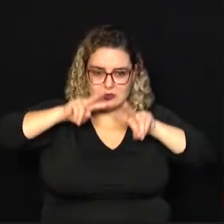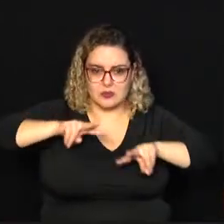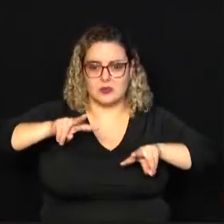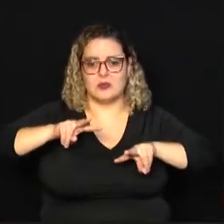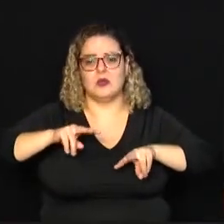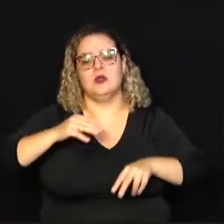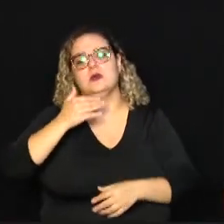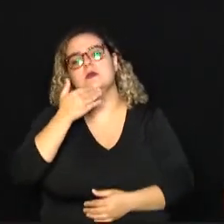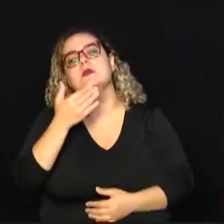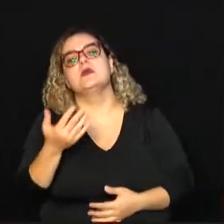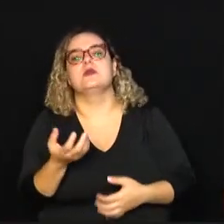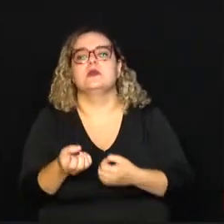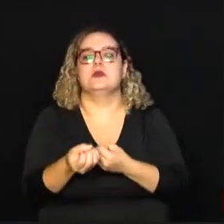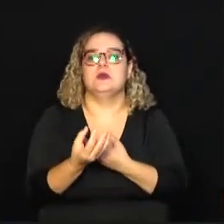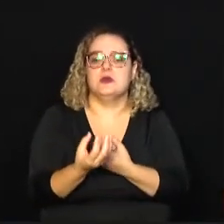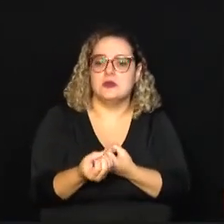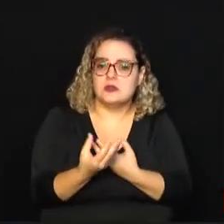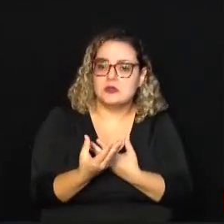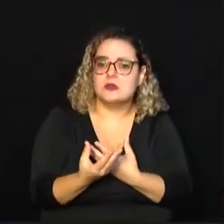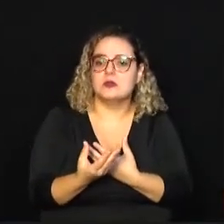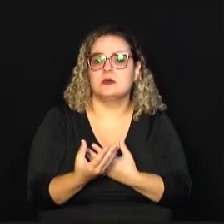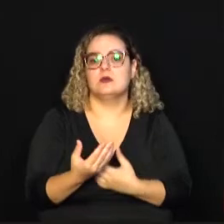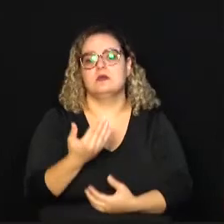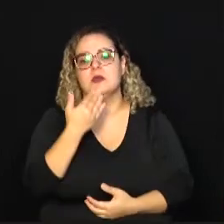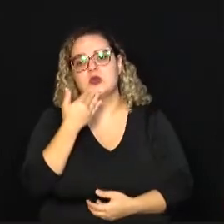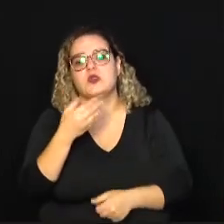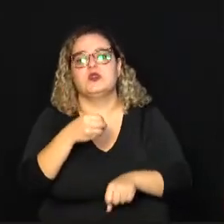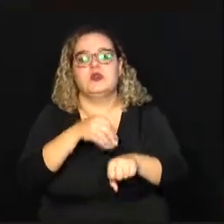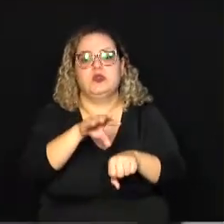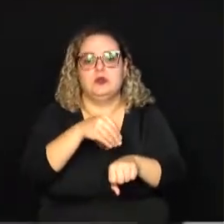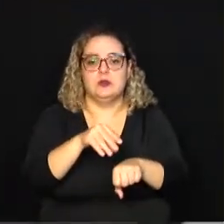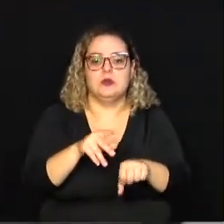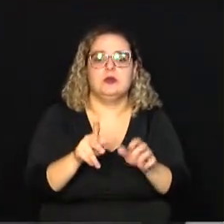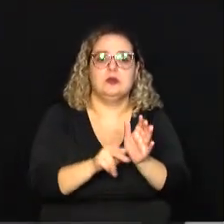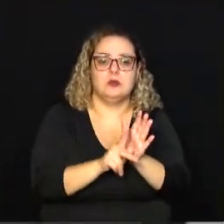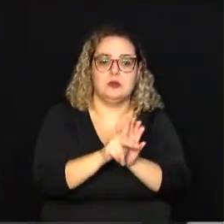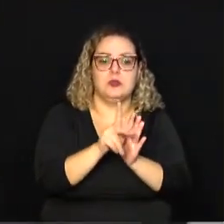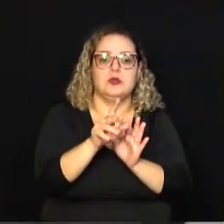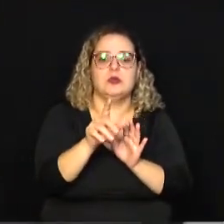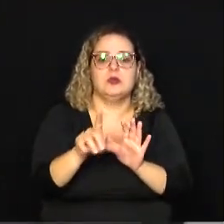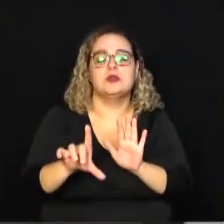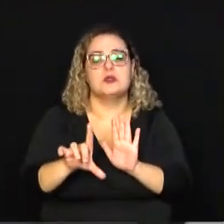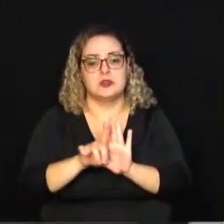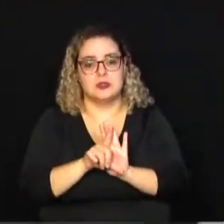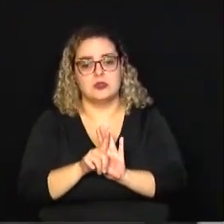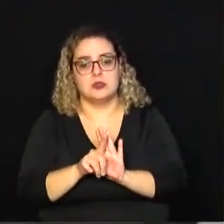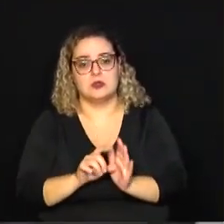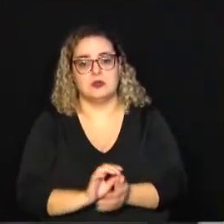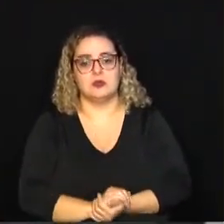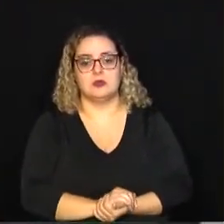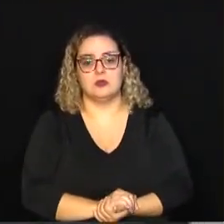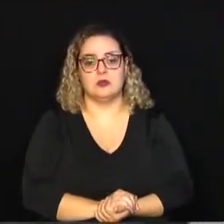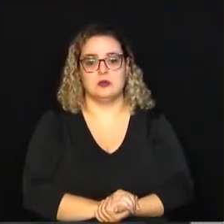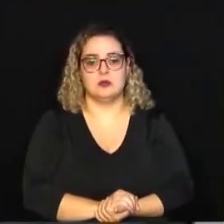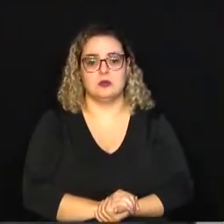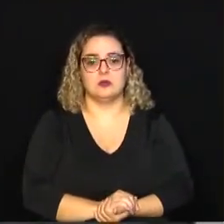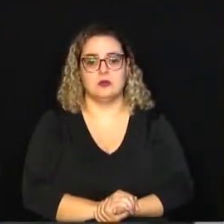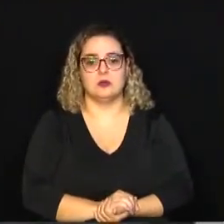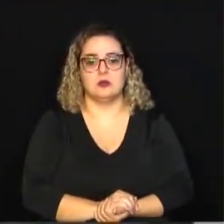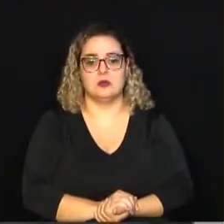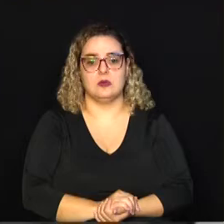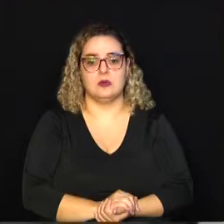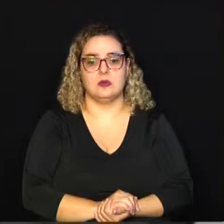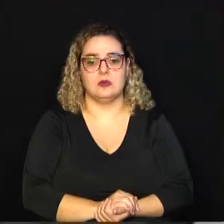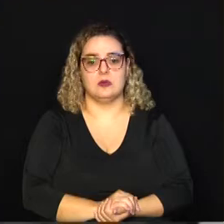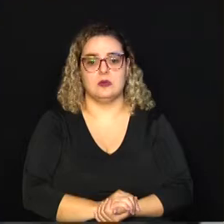de informação, de pedido de indicação, de projetos de leis, que a gente tem feito para poder, que são medidas